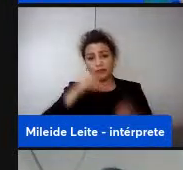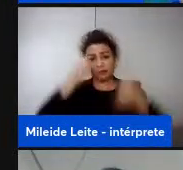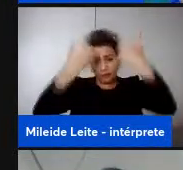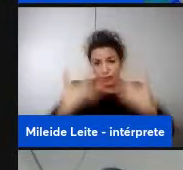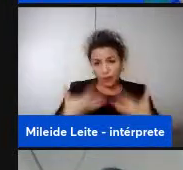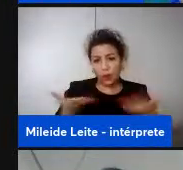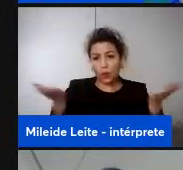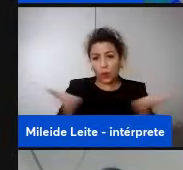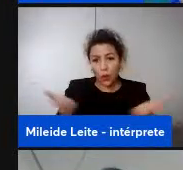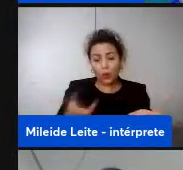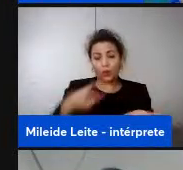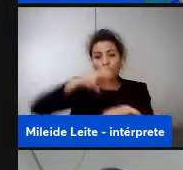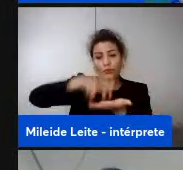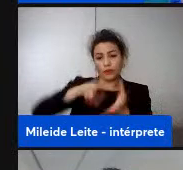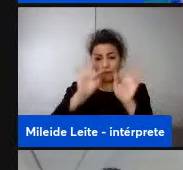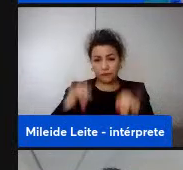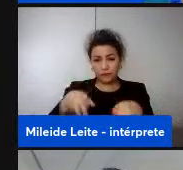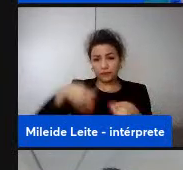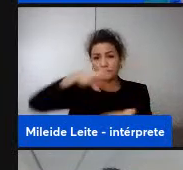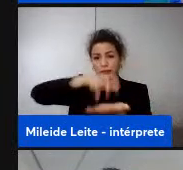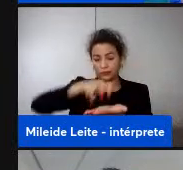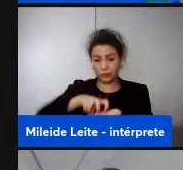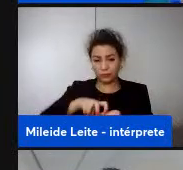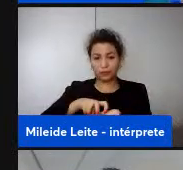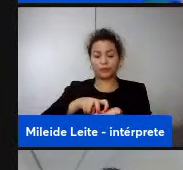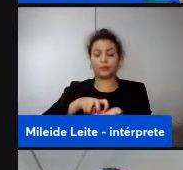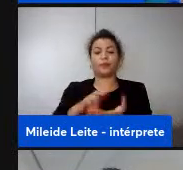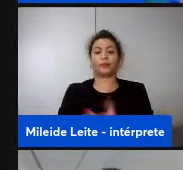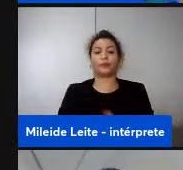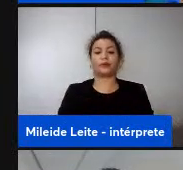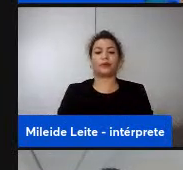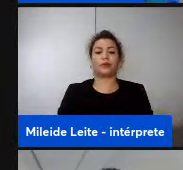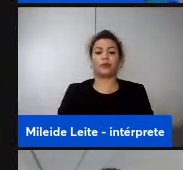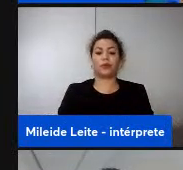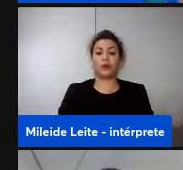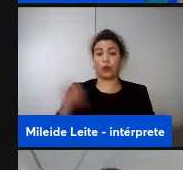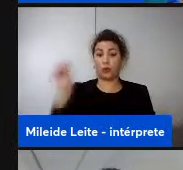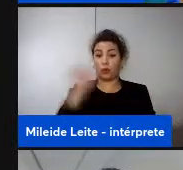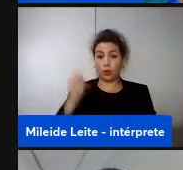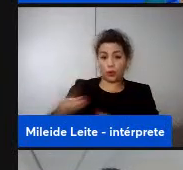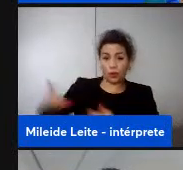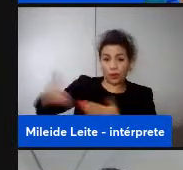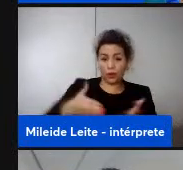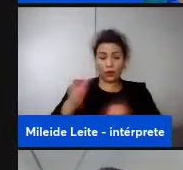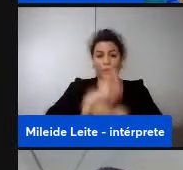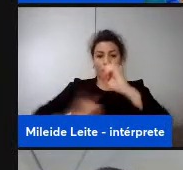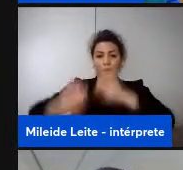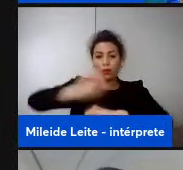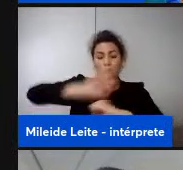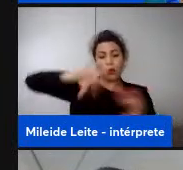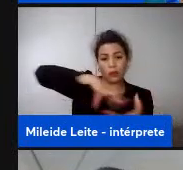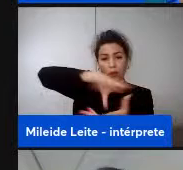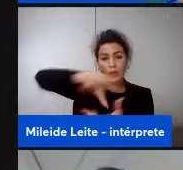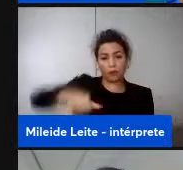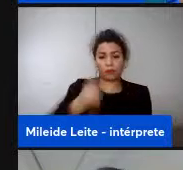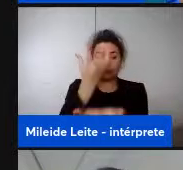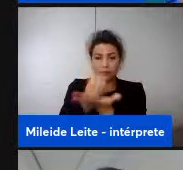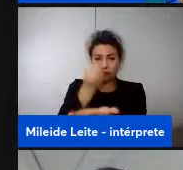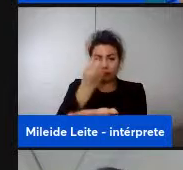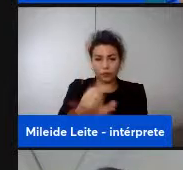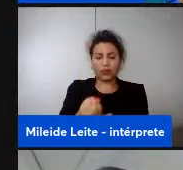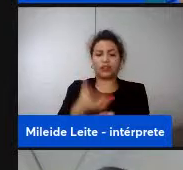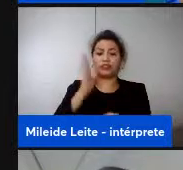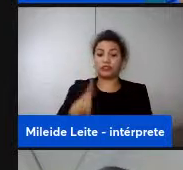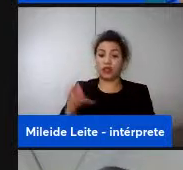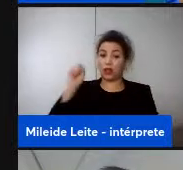aqui nesta manhã, no final desta manhã, né, da 8ª Jornada Internacional de Alfabetização. Já é a